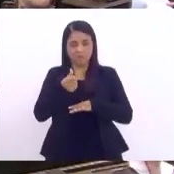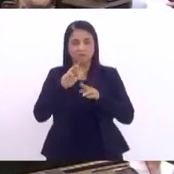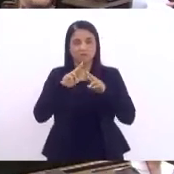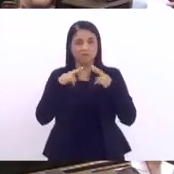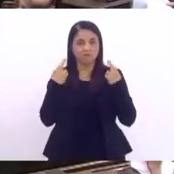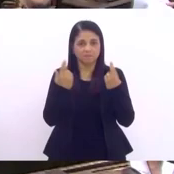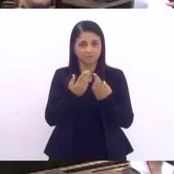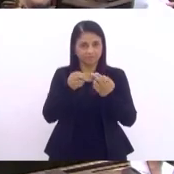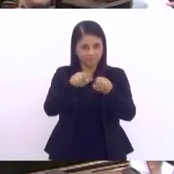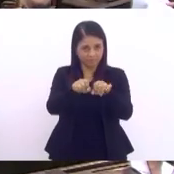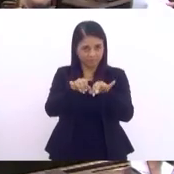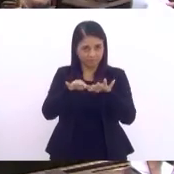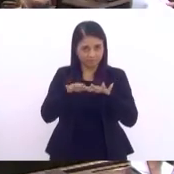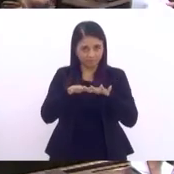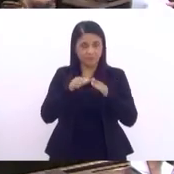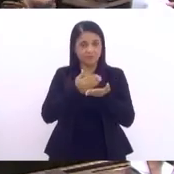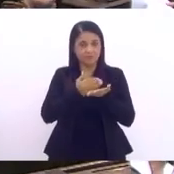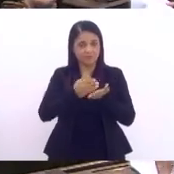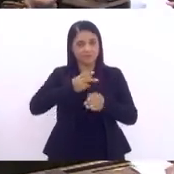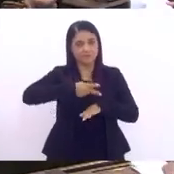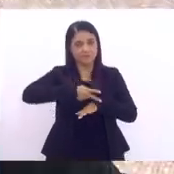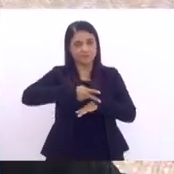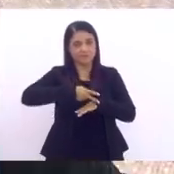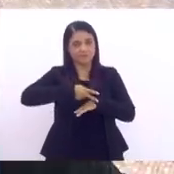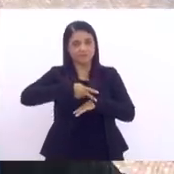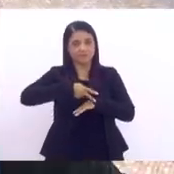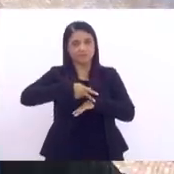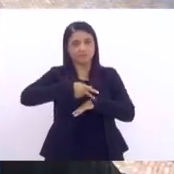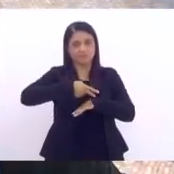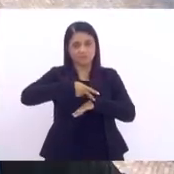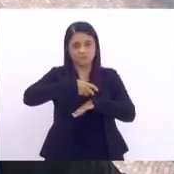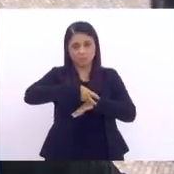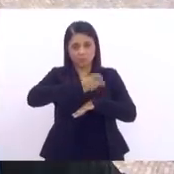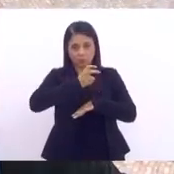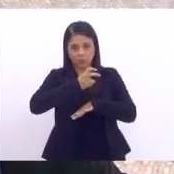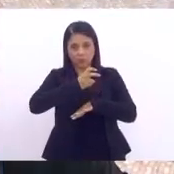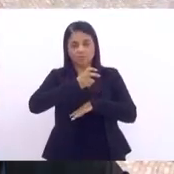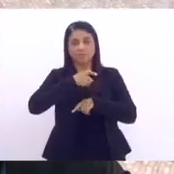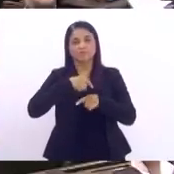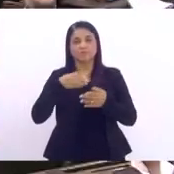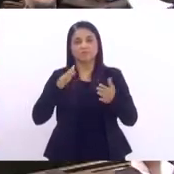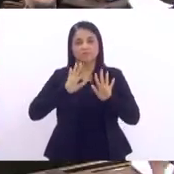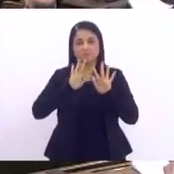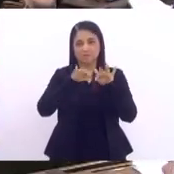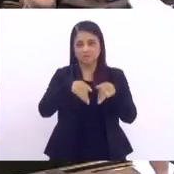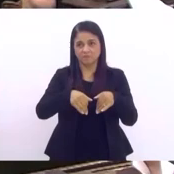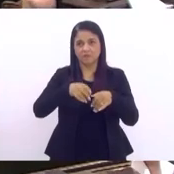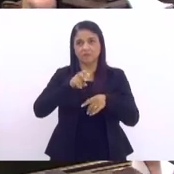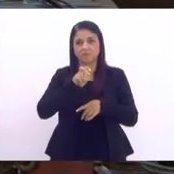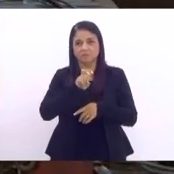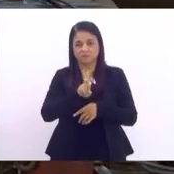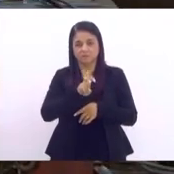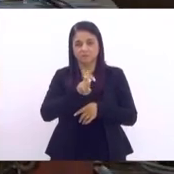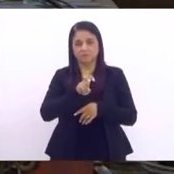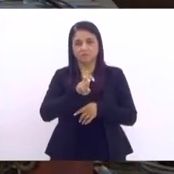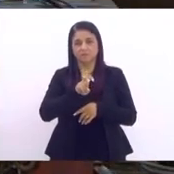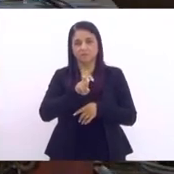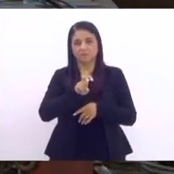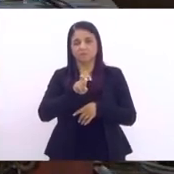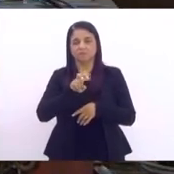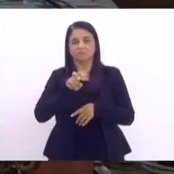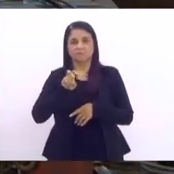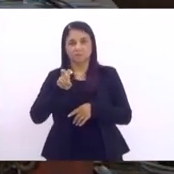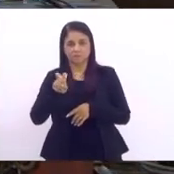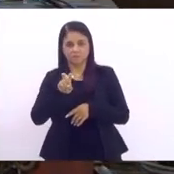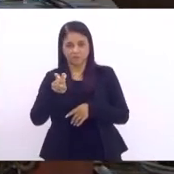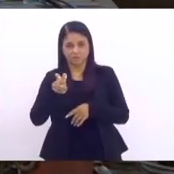às 17h42 e foi encerrada às 17h55. Lida e aprovada a ata, passa-se a ordem do